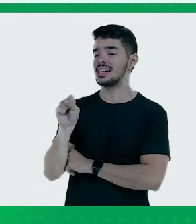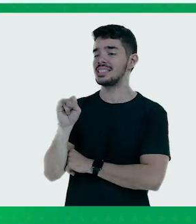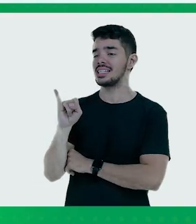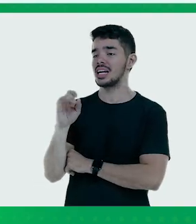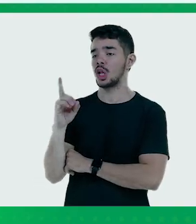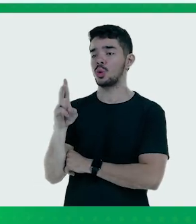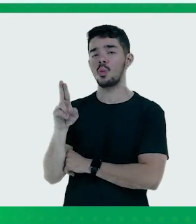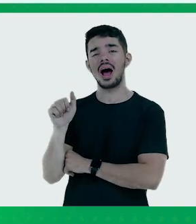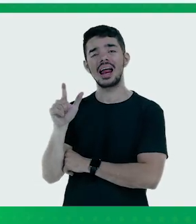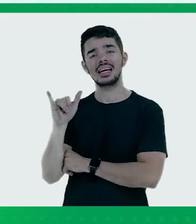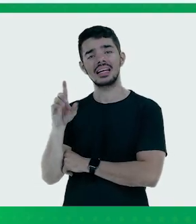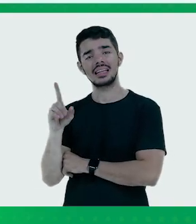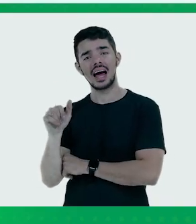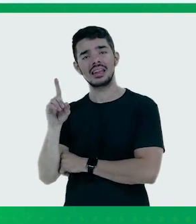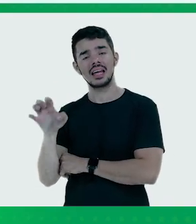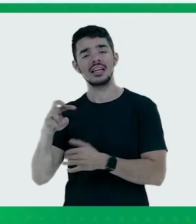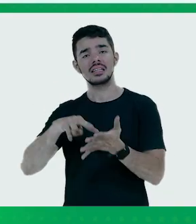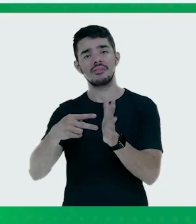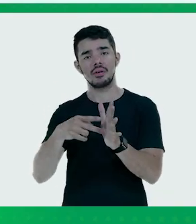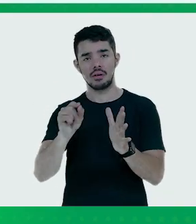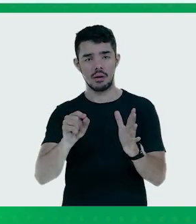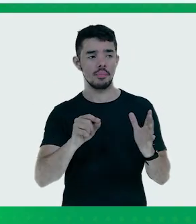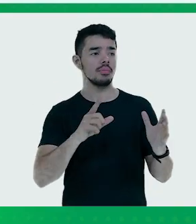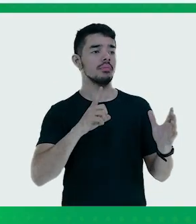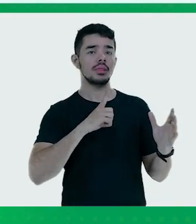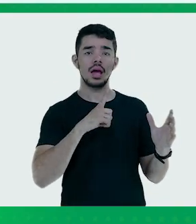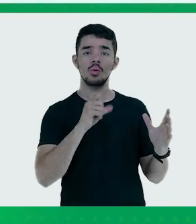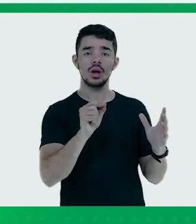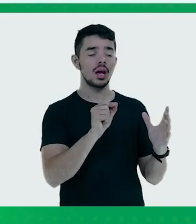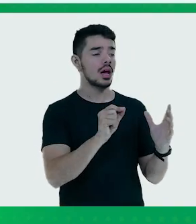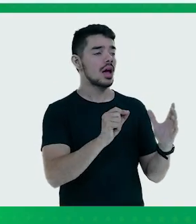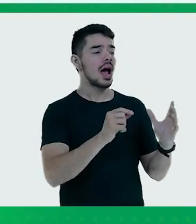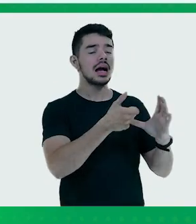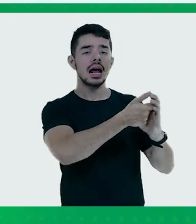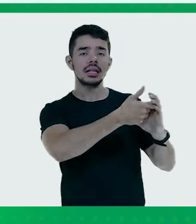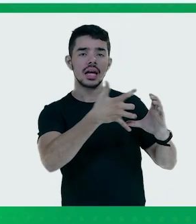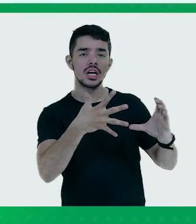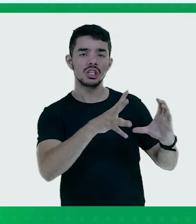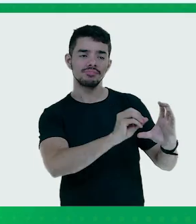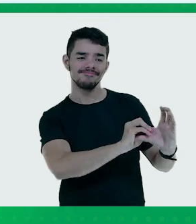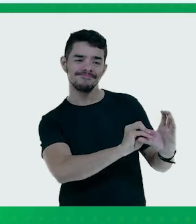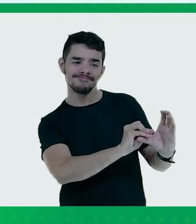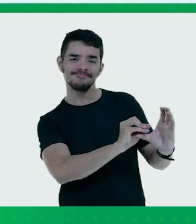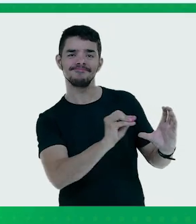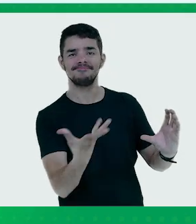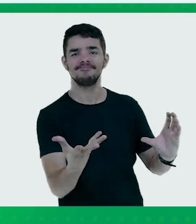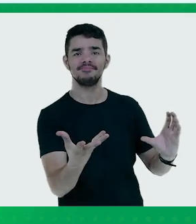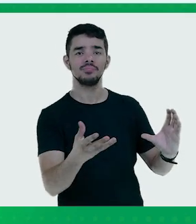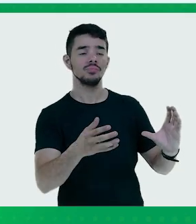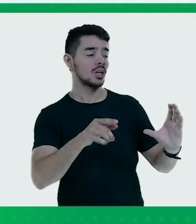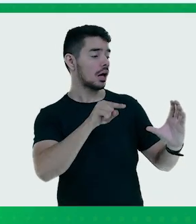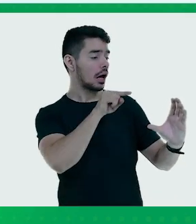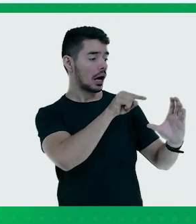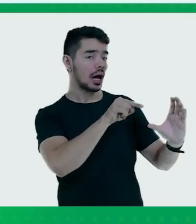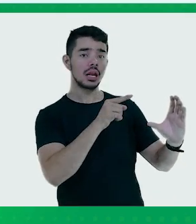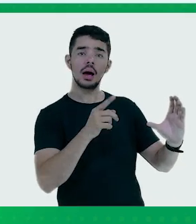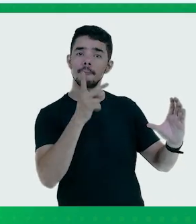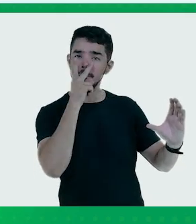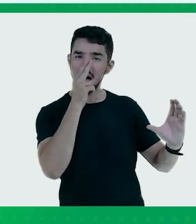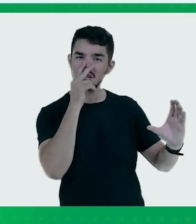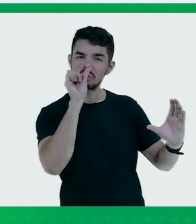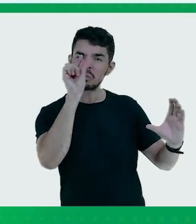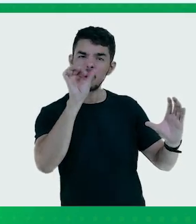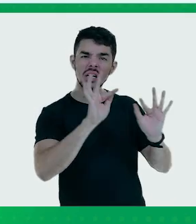que é quando há uma característica residual, um resquício, né, digamos assim, de alguma outra escola na outra,